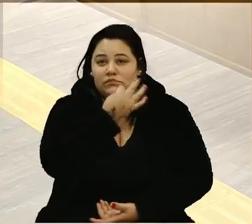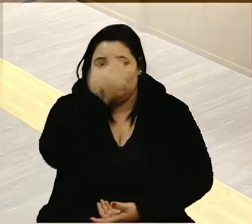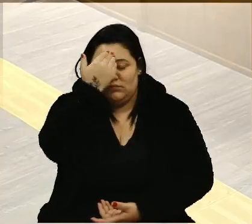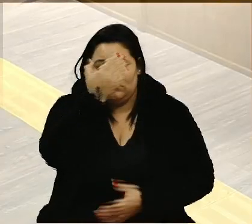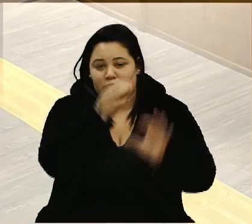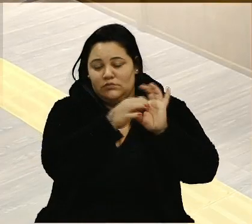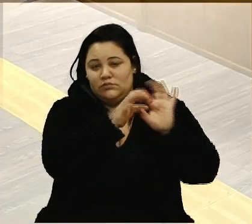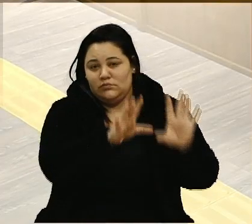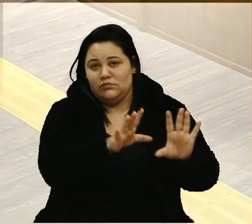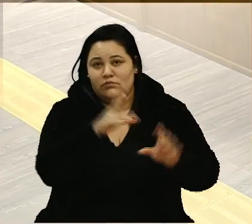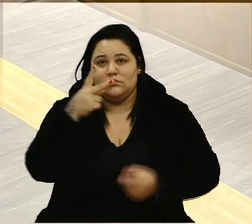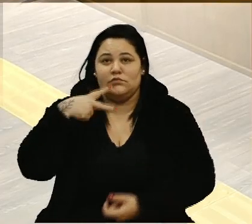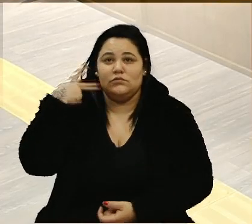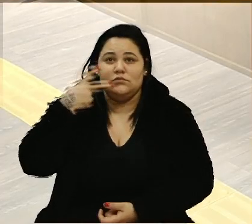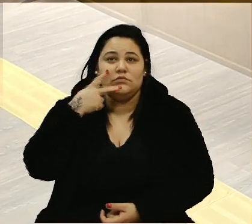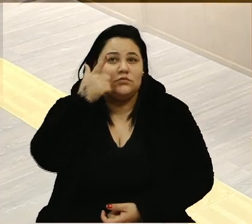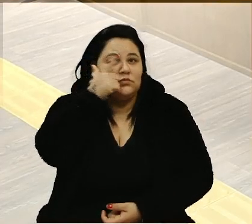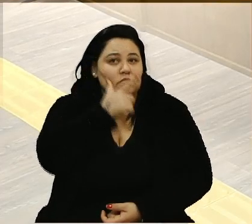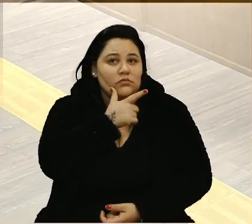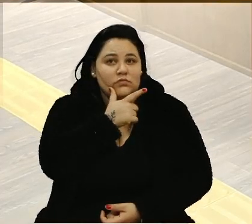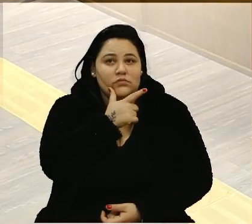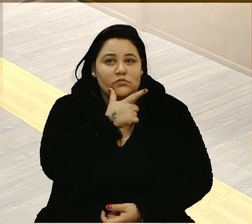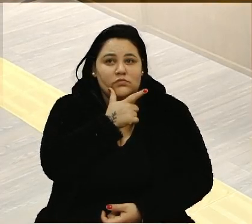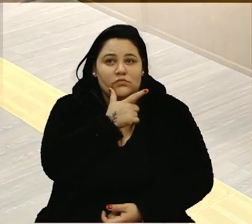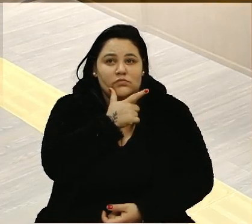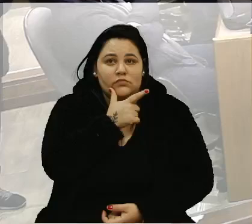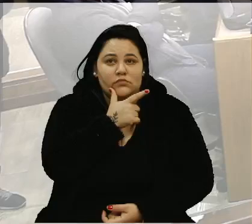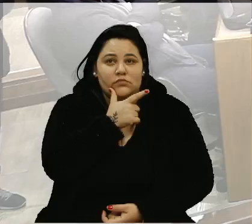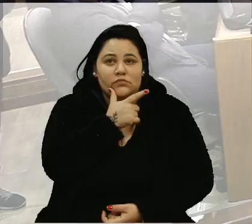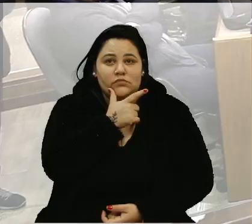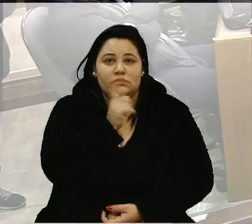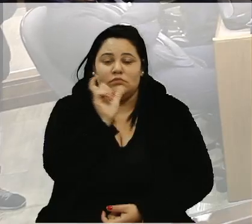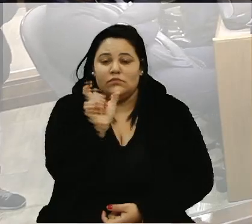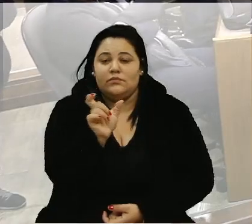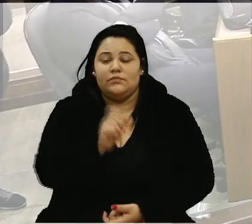Agradece, abre mão. Vereador Lucas Carenhato, com a palavra.